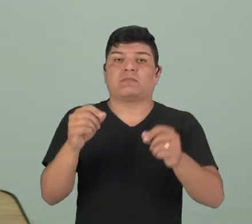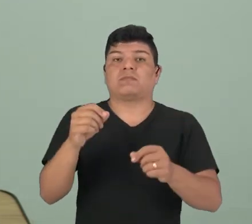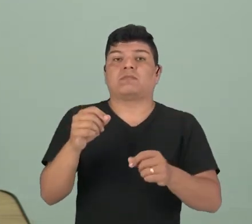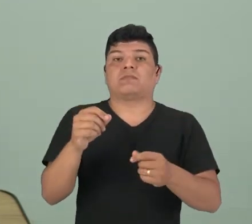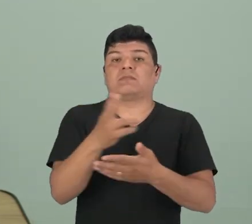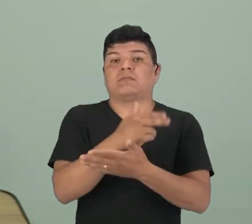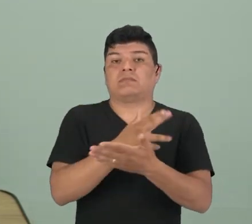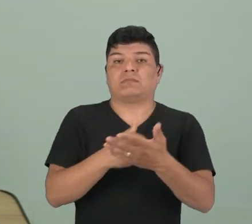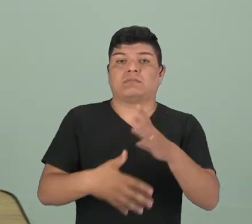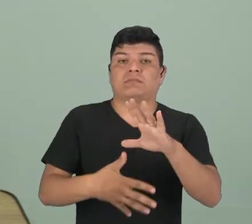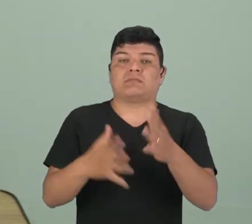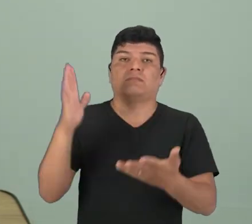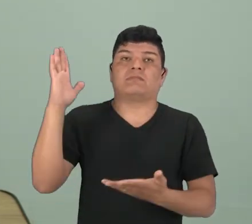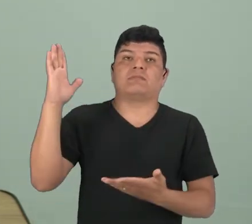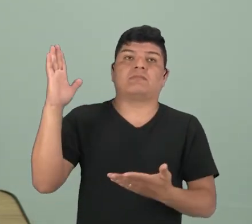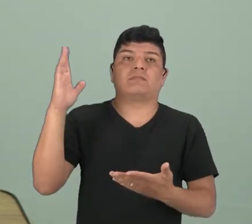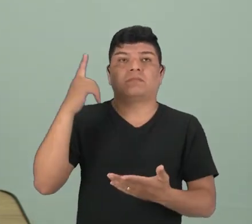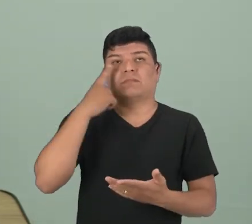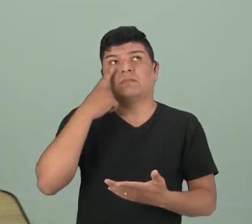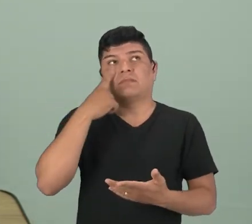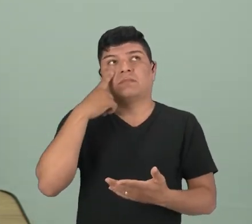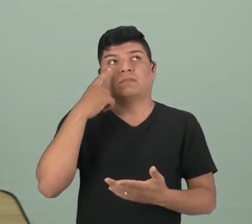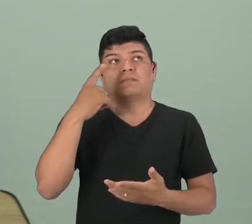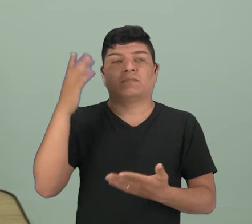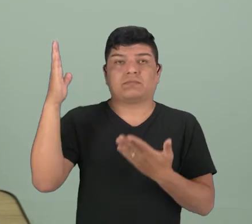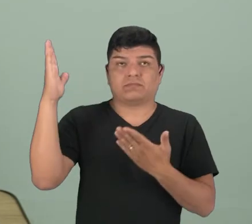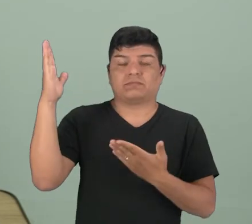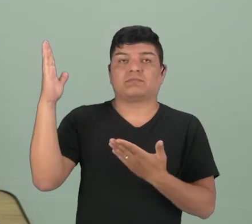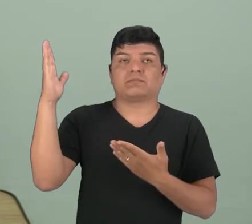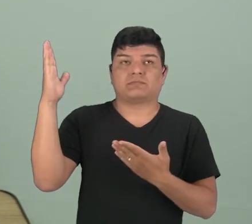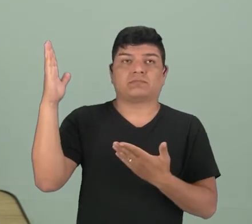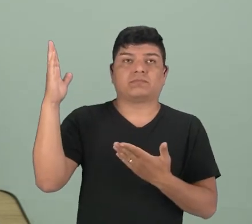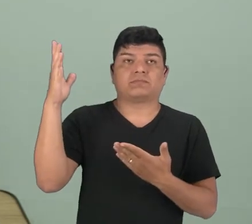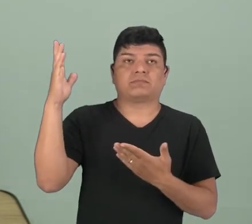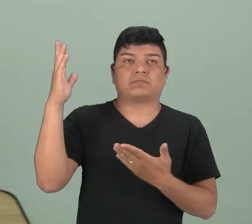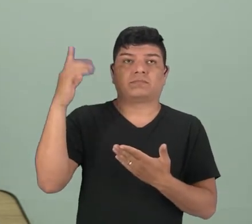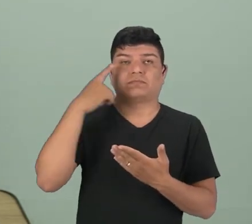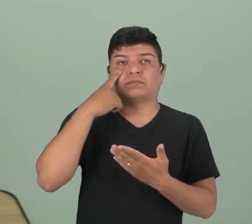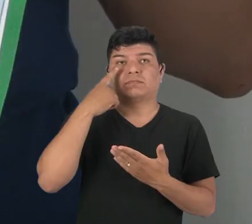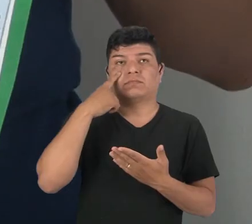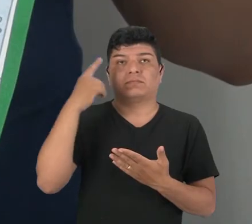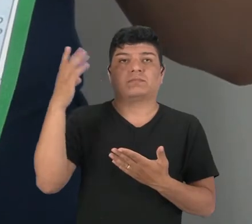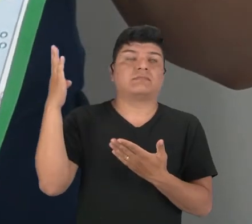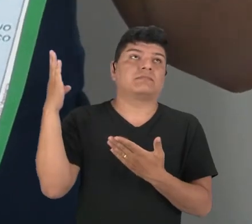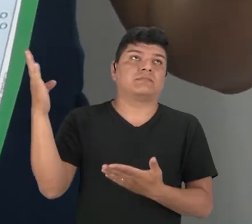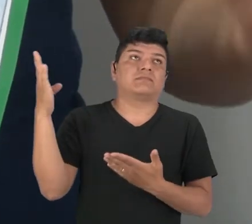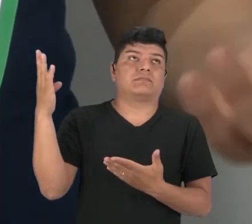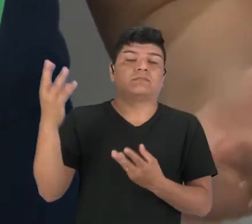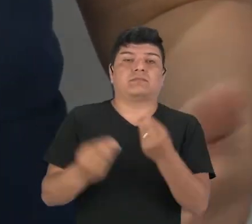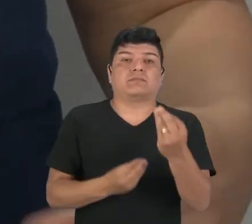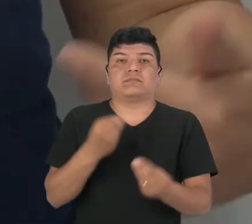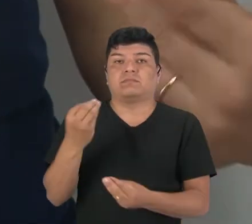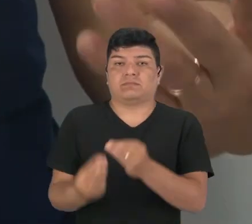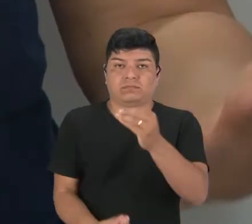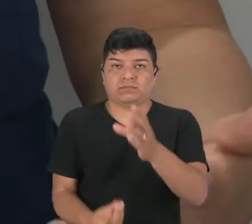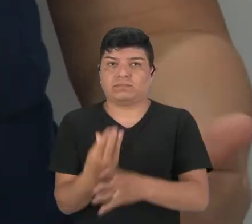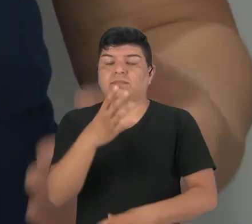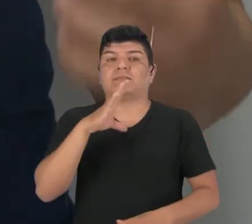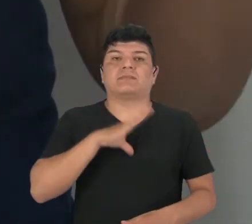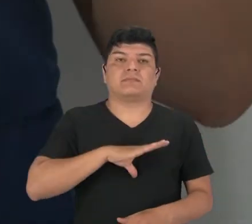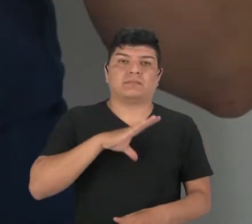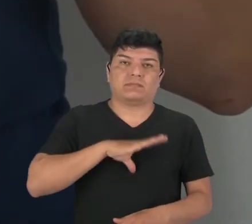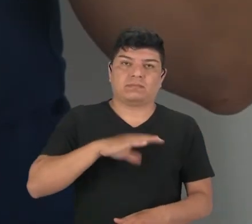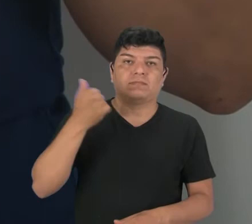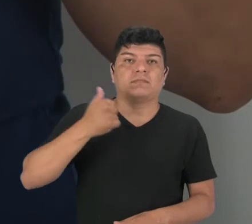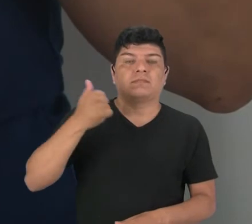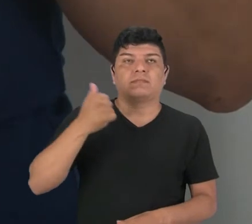cidades que surgiram. Vocês vão ver aqui, ó, observando no mapa, como surgiram as primeiras cidades. É claro que tem vários